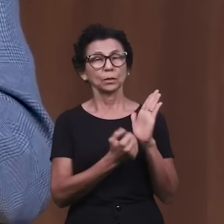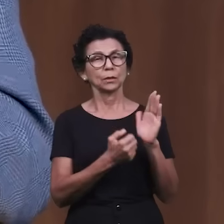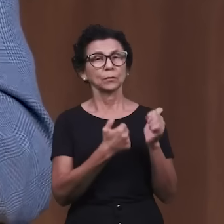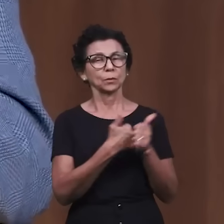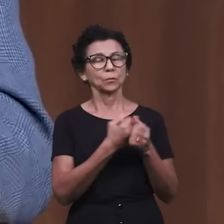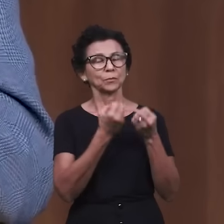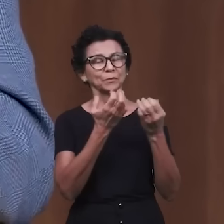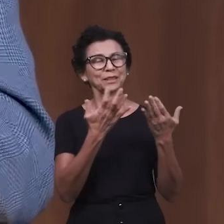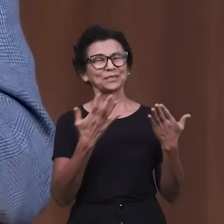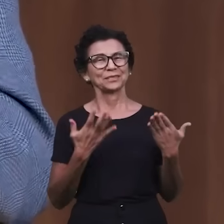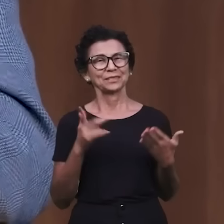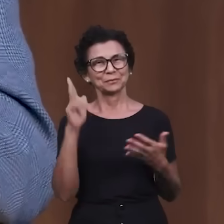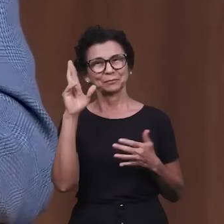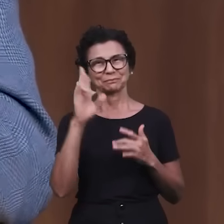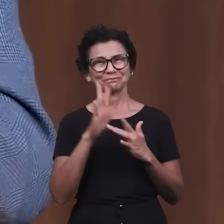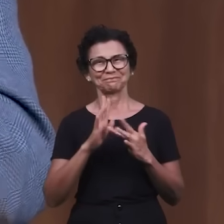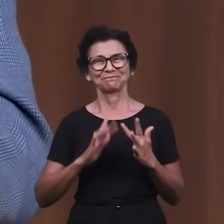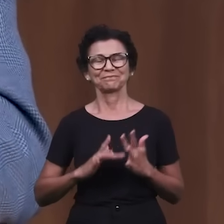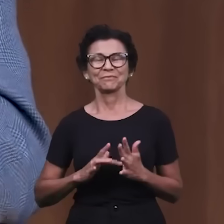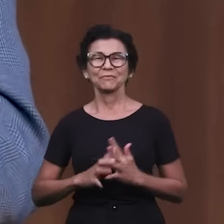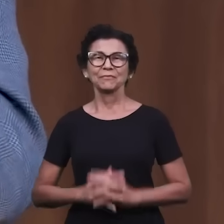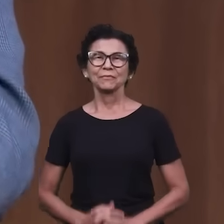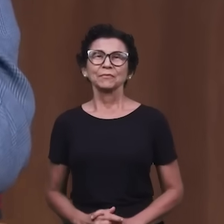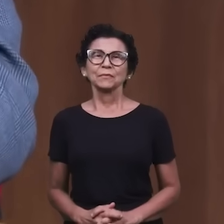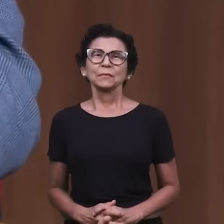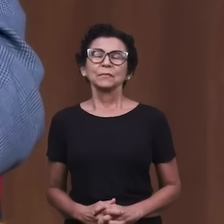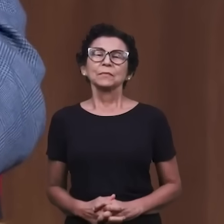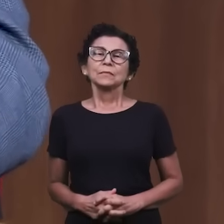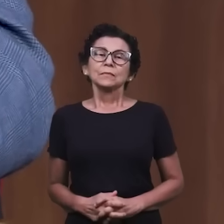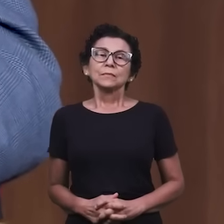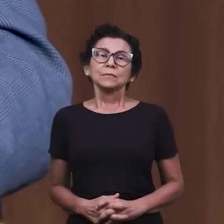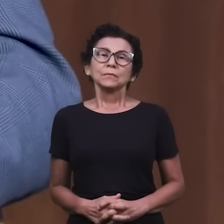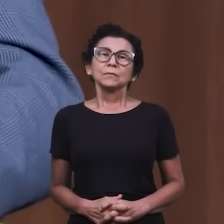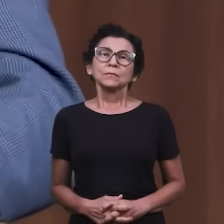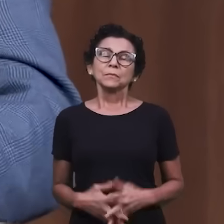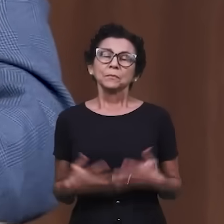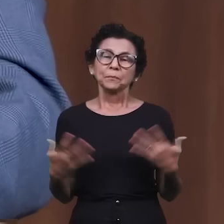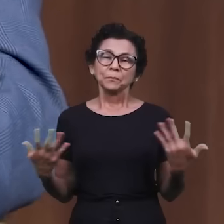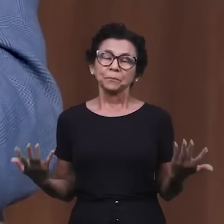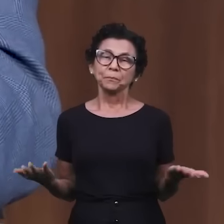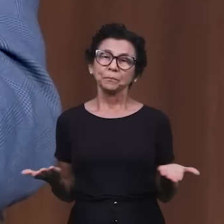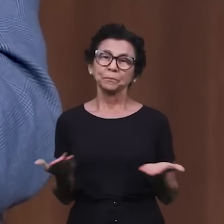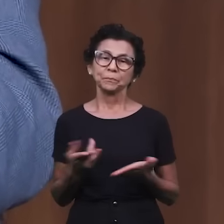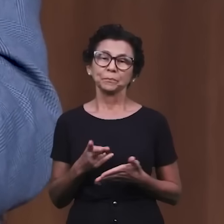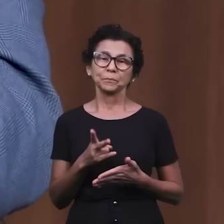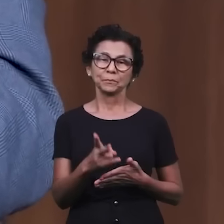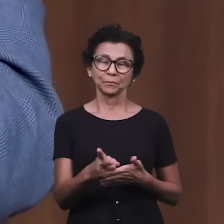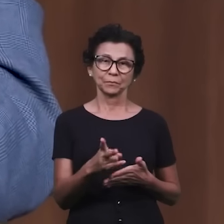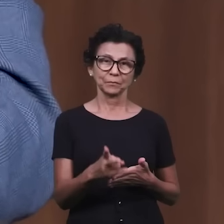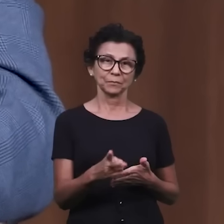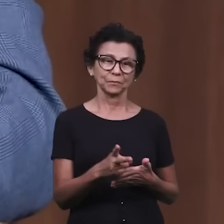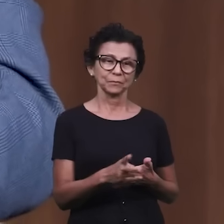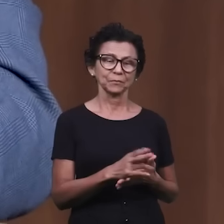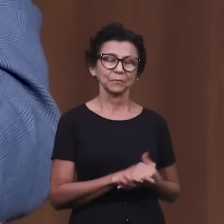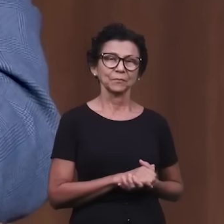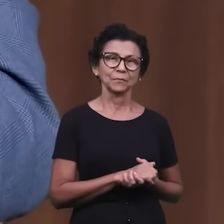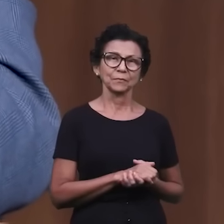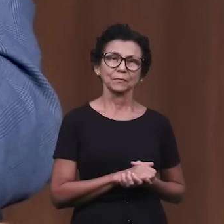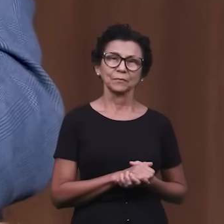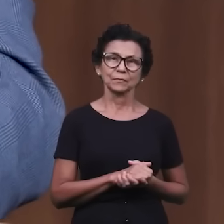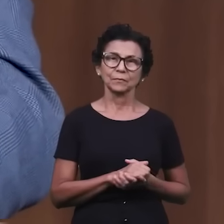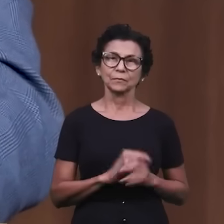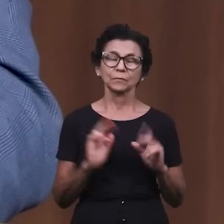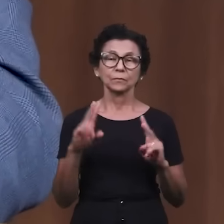São todos bem-vindos, a todos a paz do Senhor. Nós estamos dando continuidade nesse programa a um